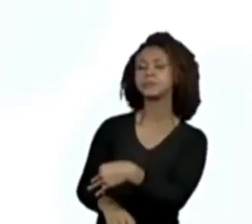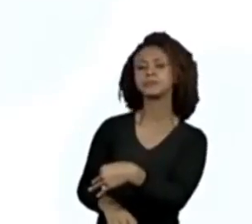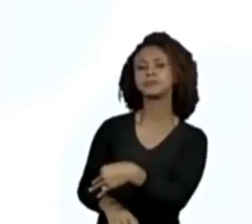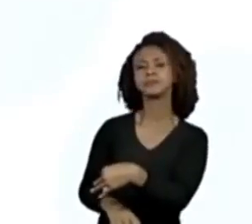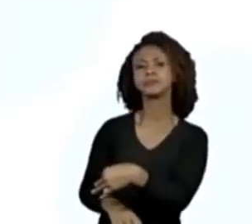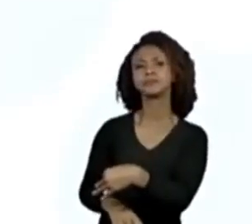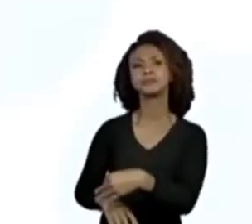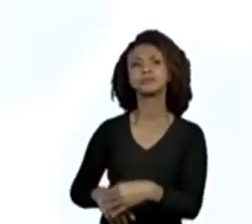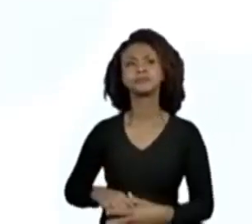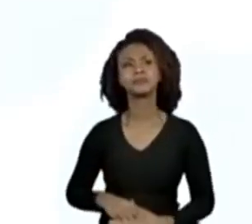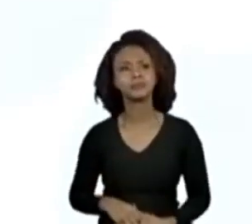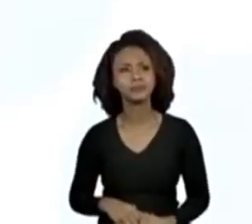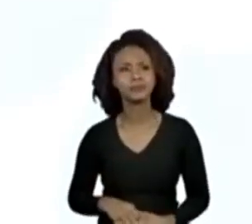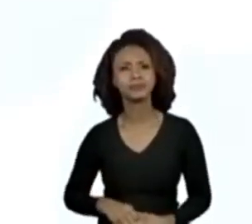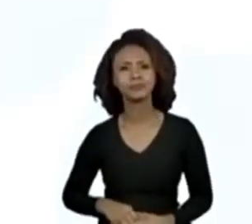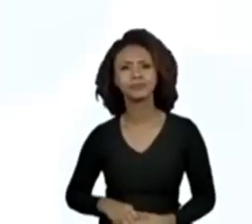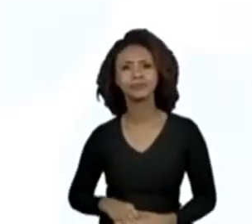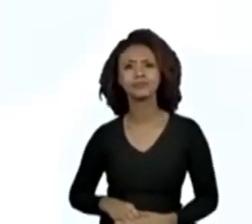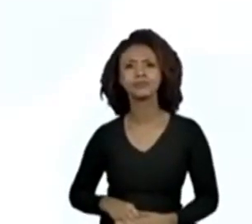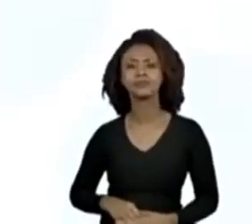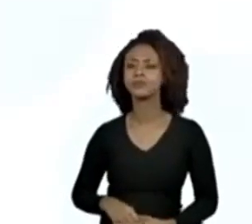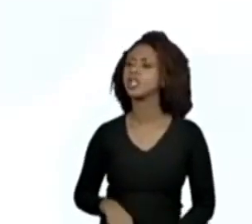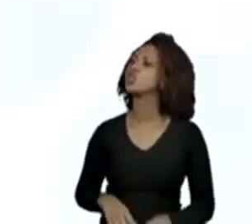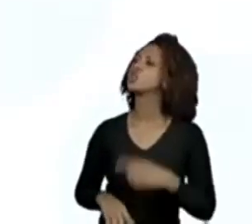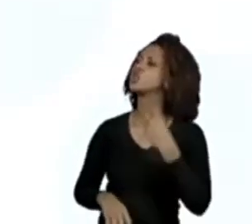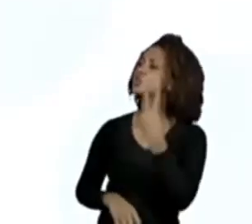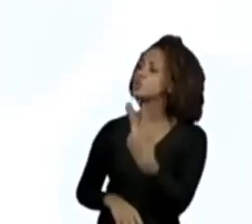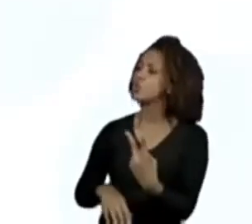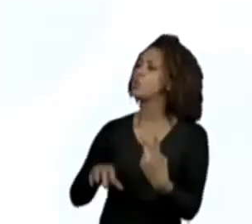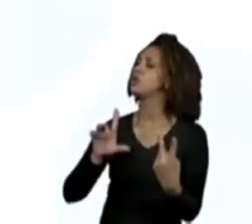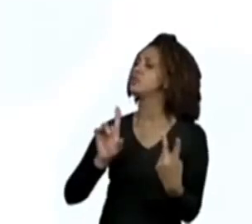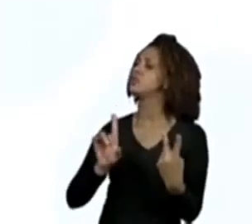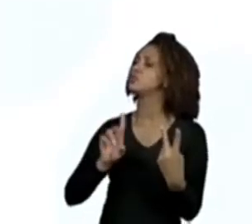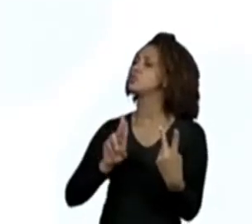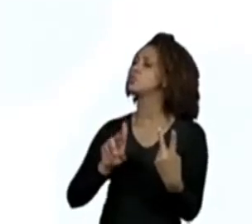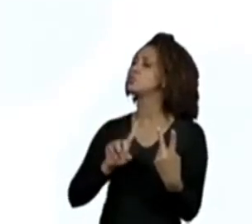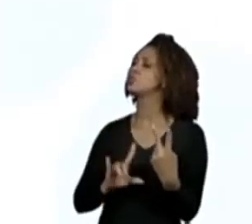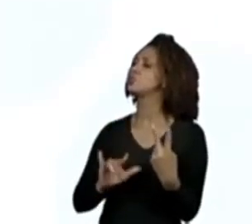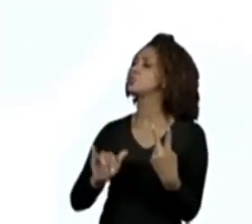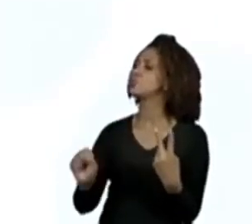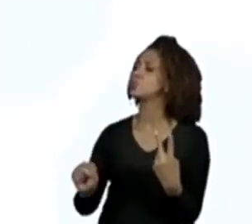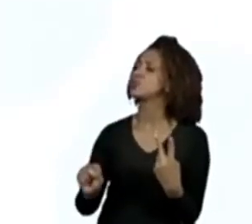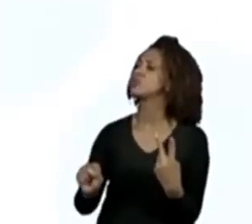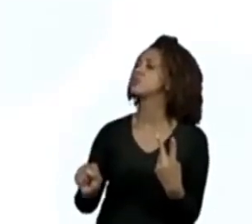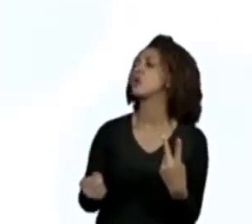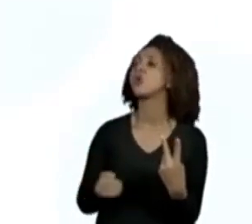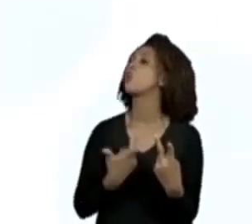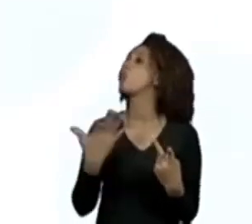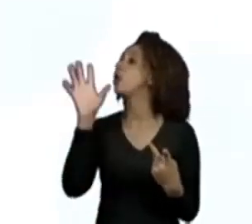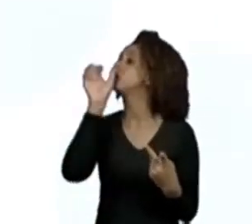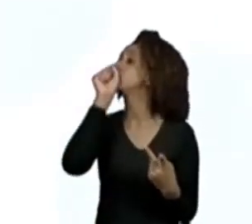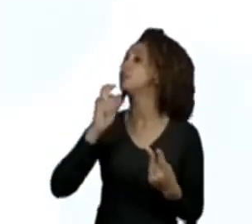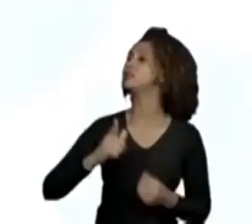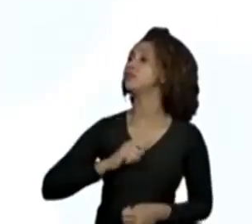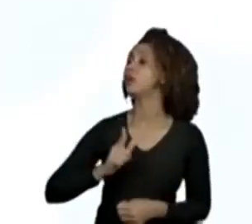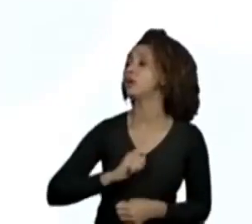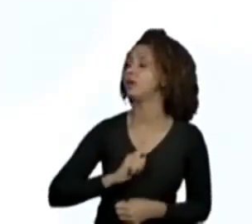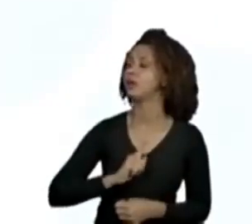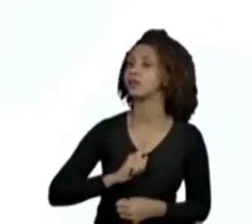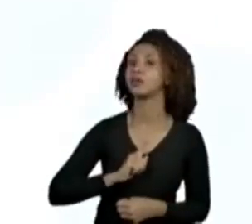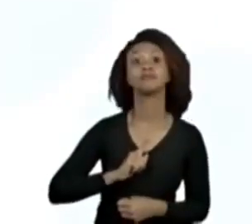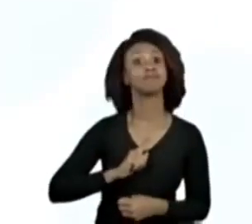perguntou: quantas laranjas há em duas dúzias? Então, olha só